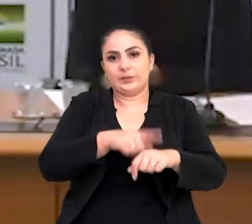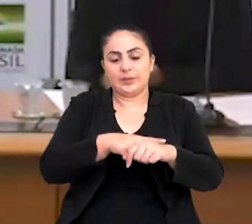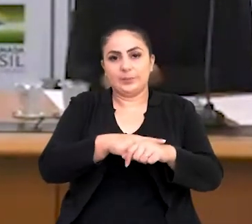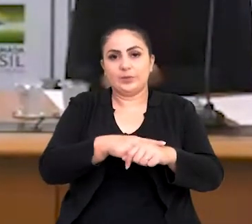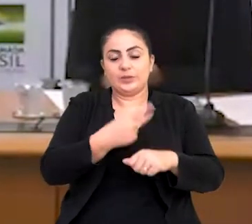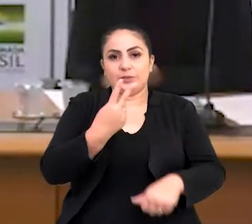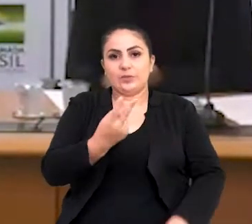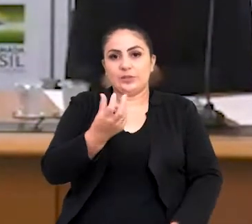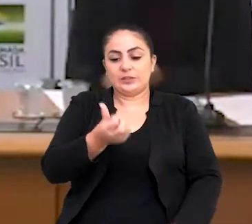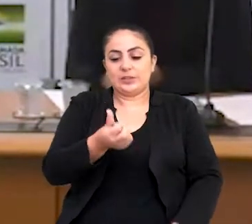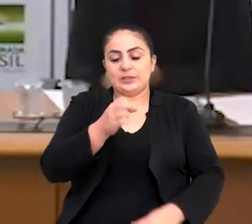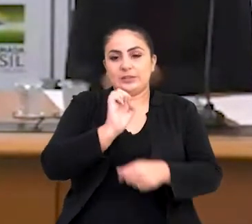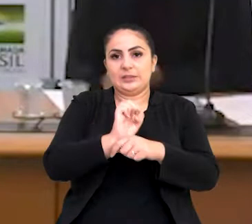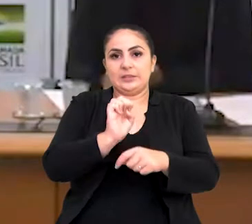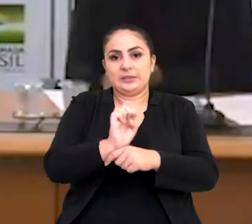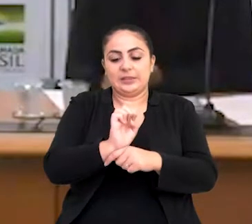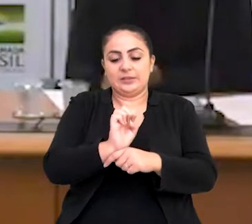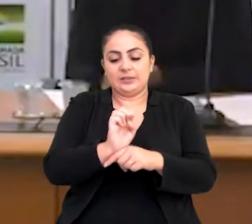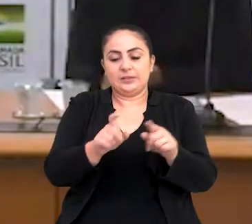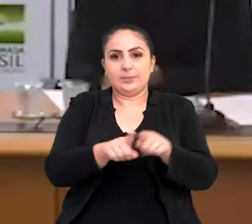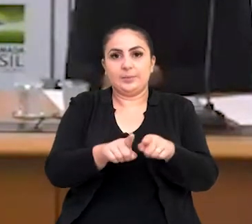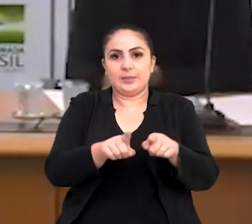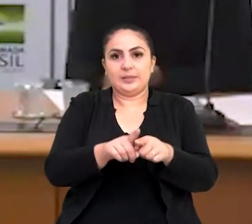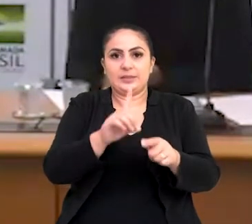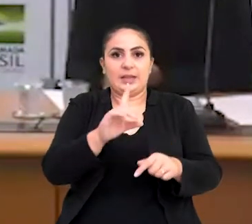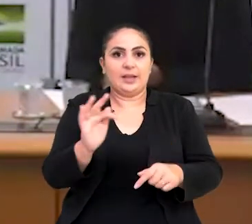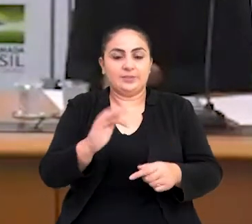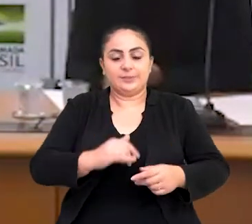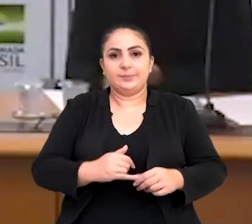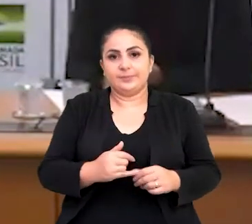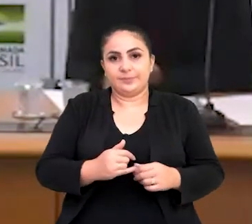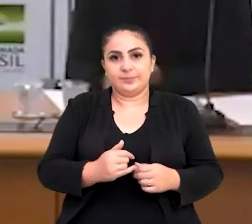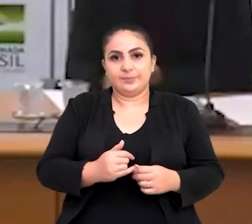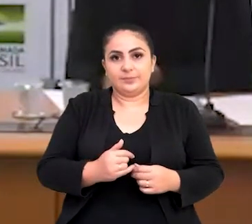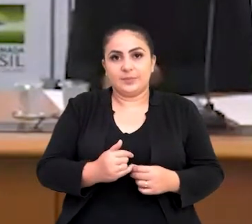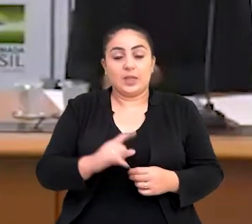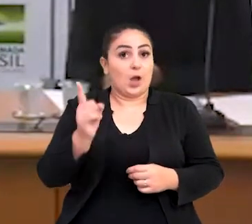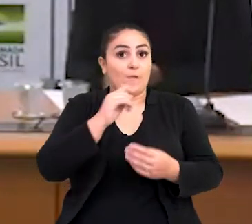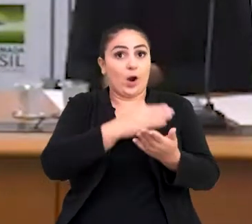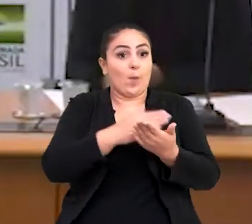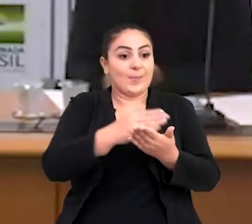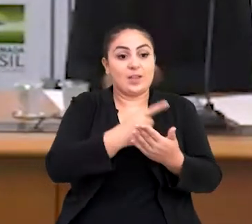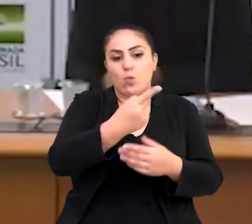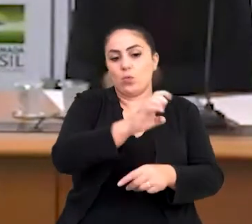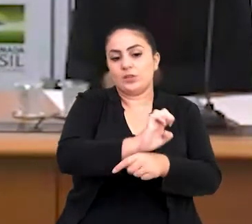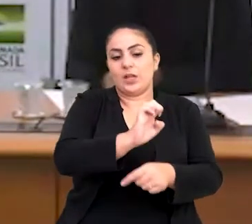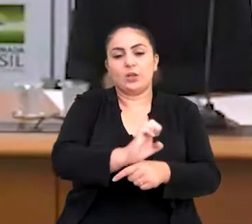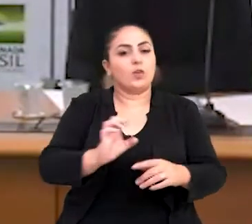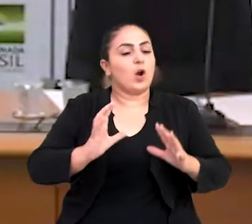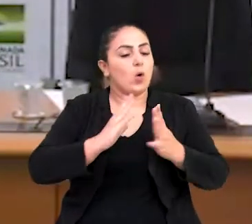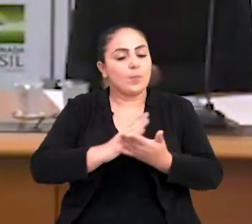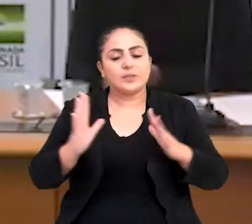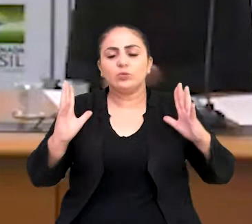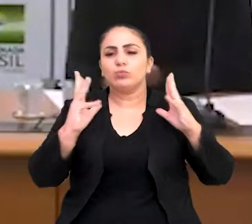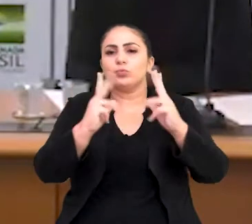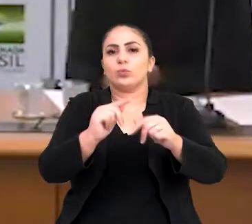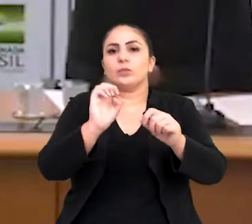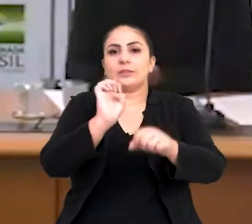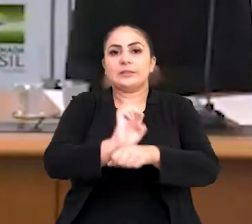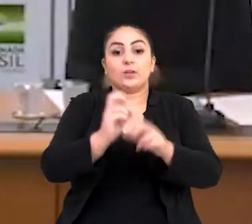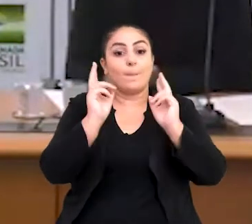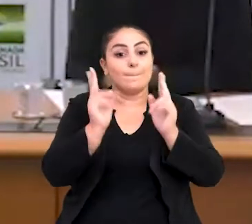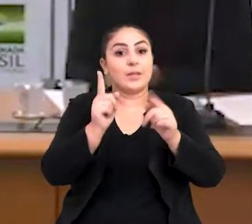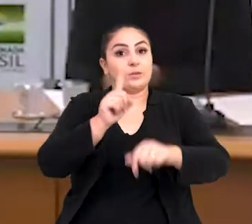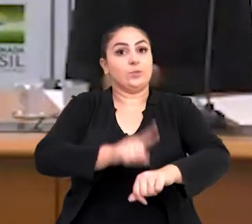simultaneamente nos 26 estados e no Distrito Federal. Então, não vai começar por um estado, ela começará em todos